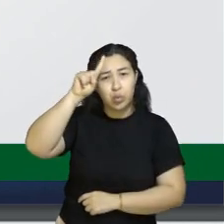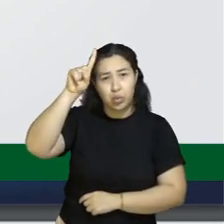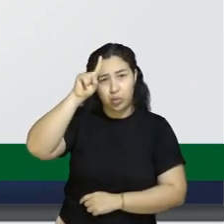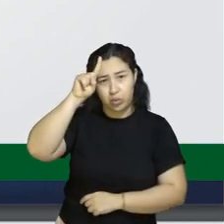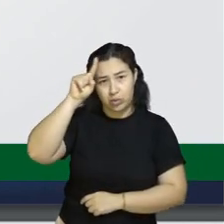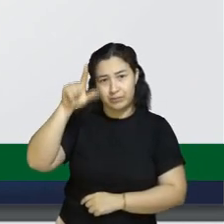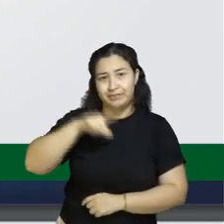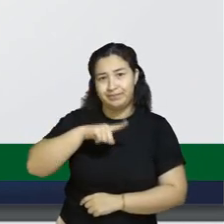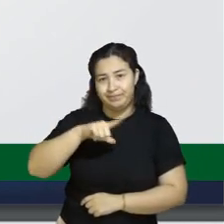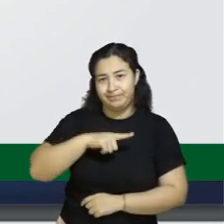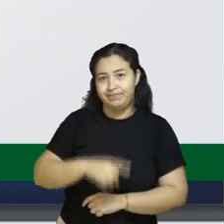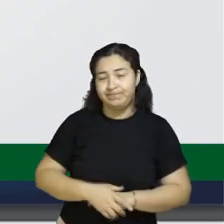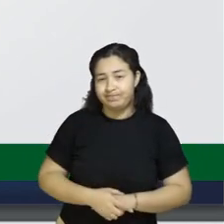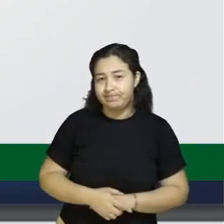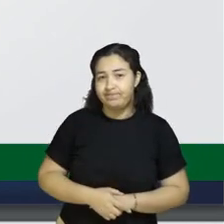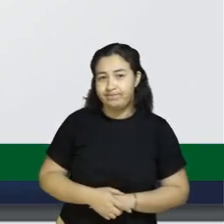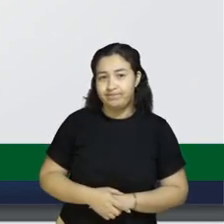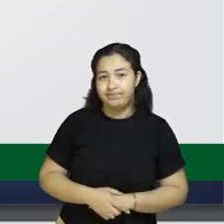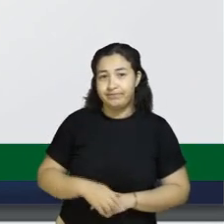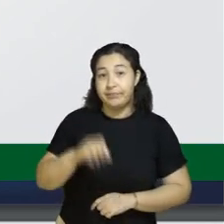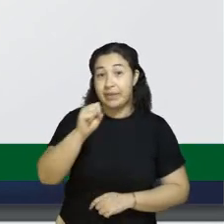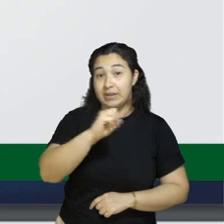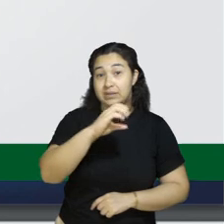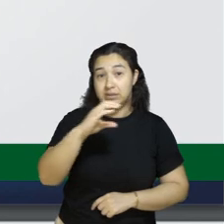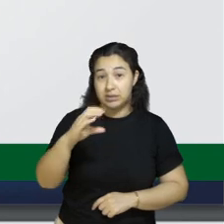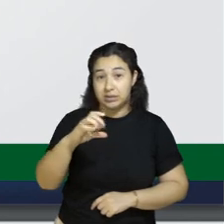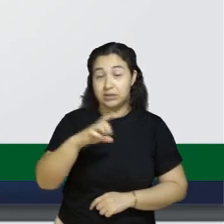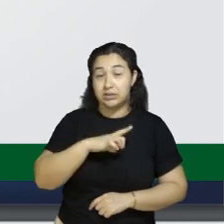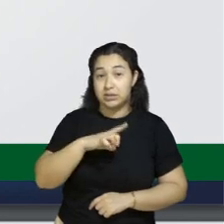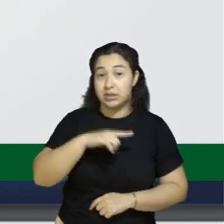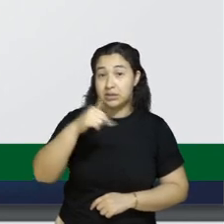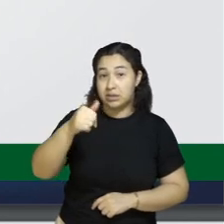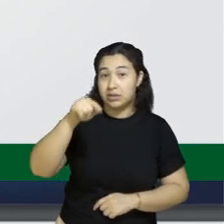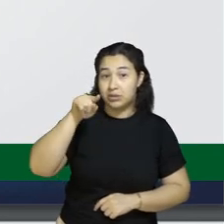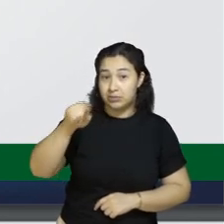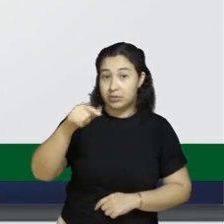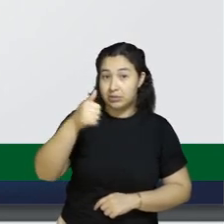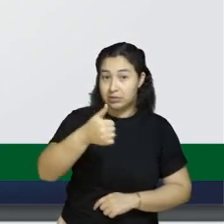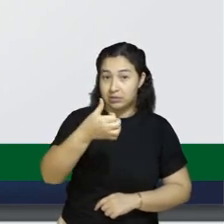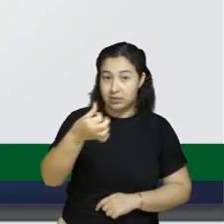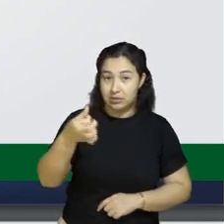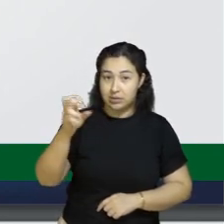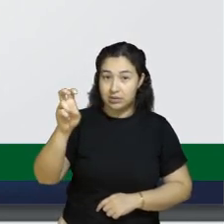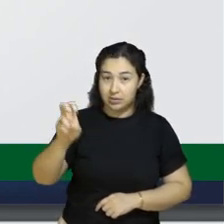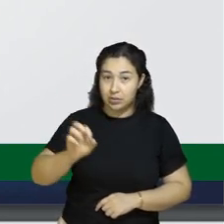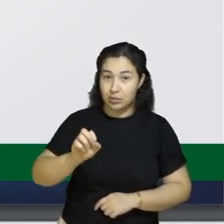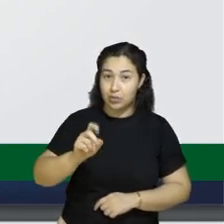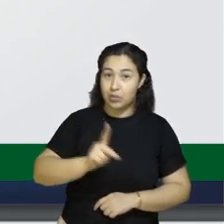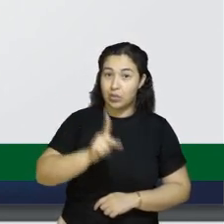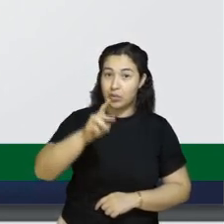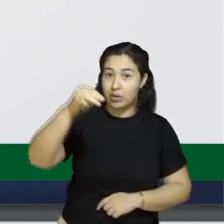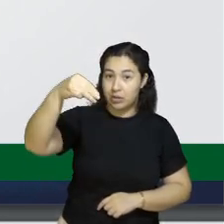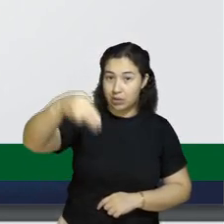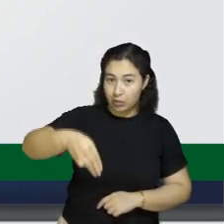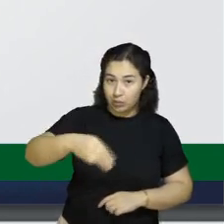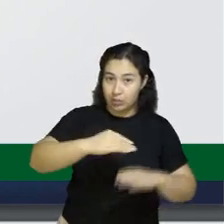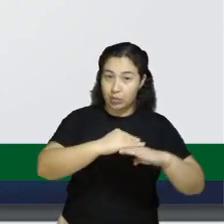rodovias. Santa Catarina tem 7.165 quilômetros de rodovia